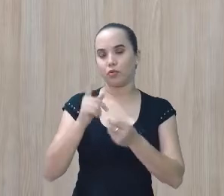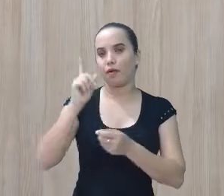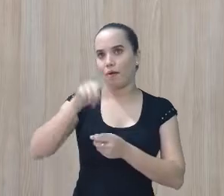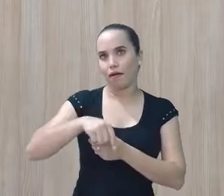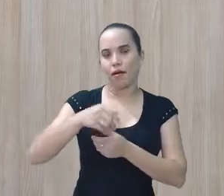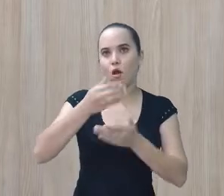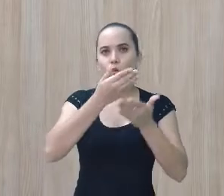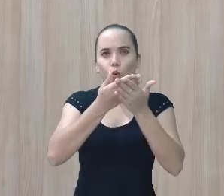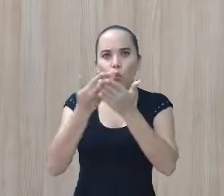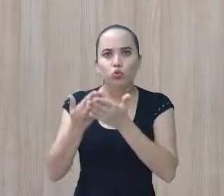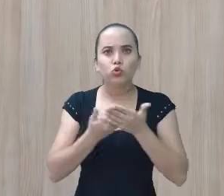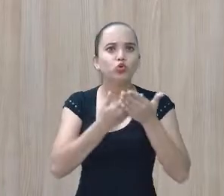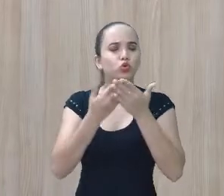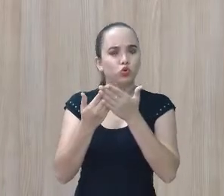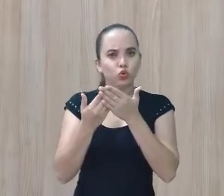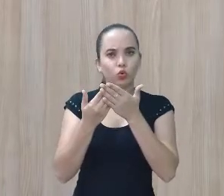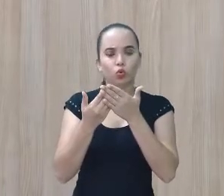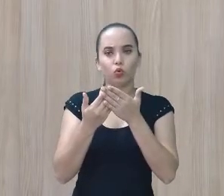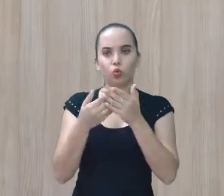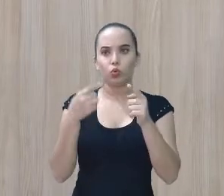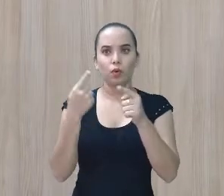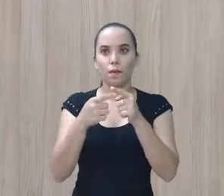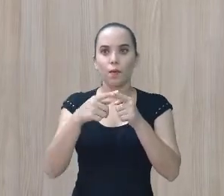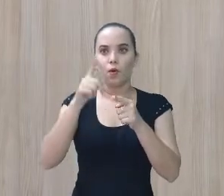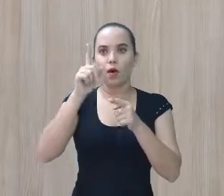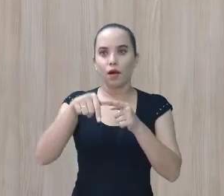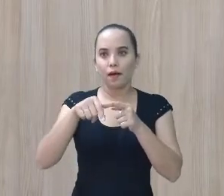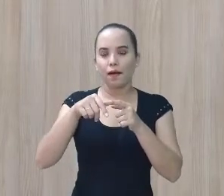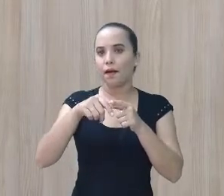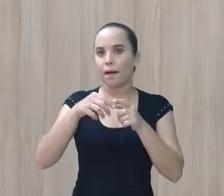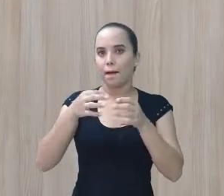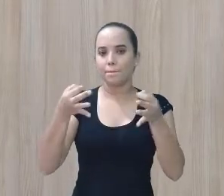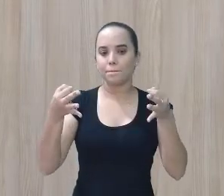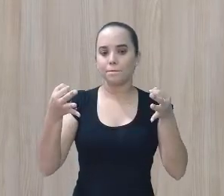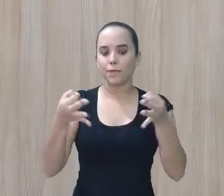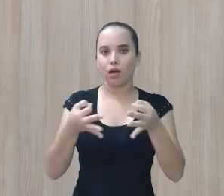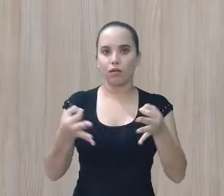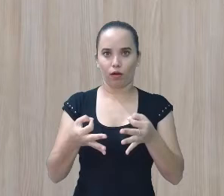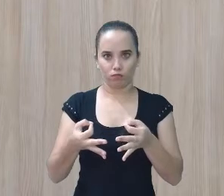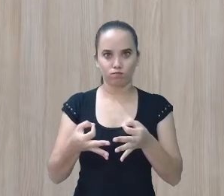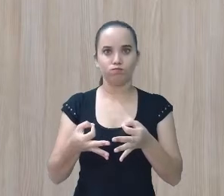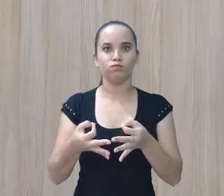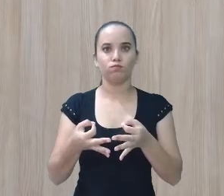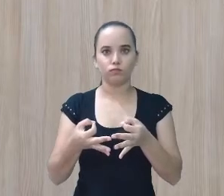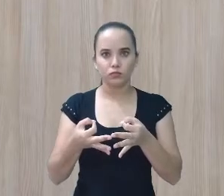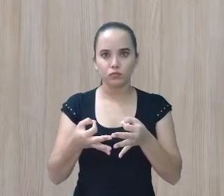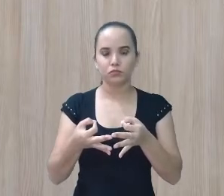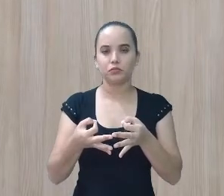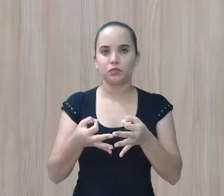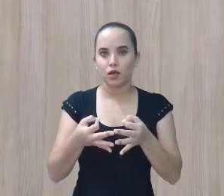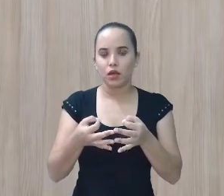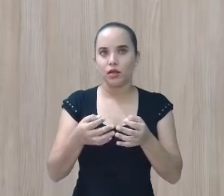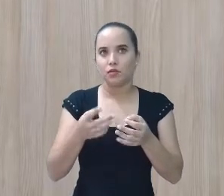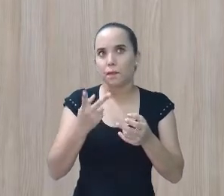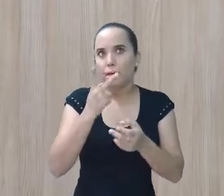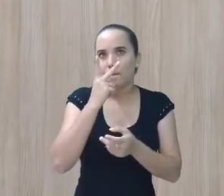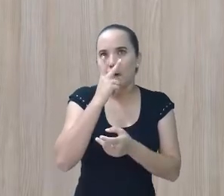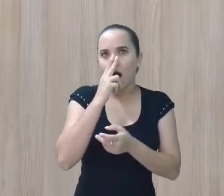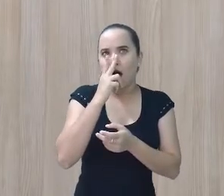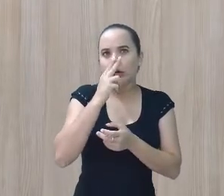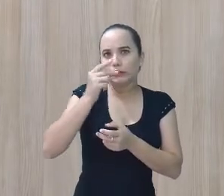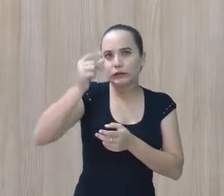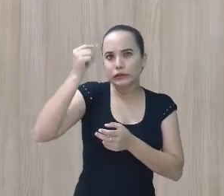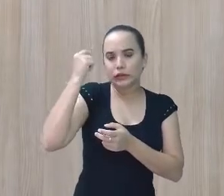estudo dele. Ele é esteticamente perfeito, feito para ser realmente, praticamente real, como se ele estivesse